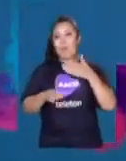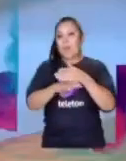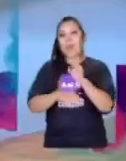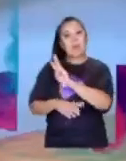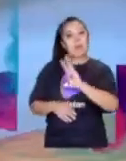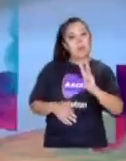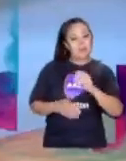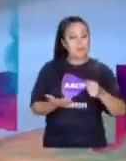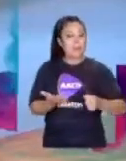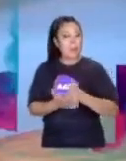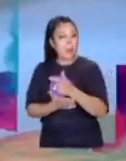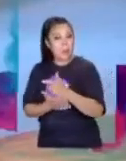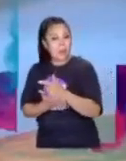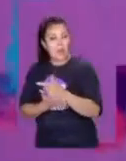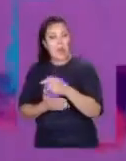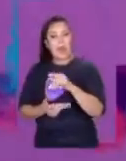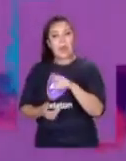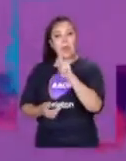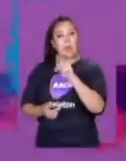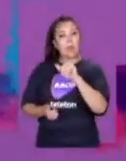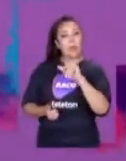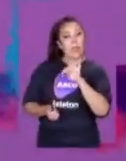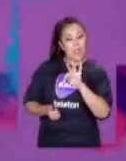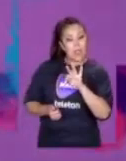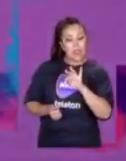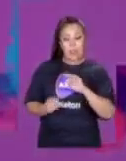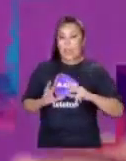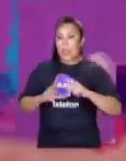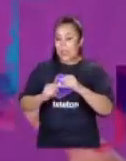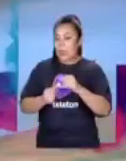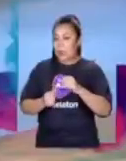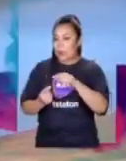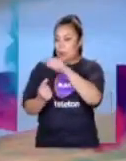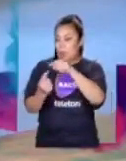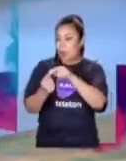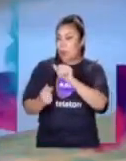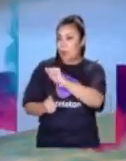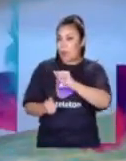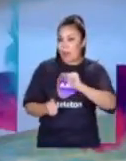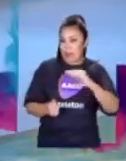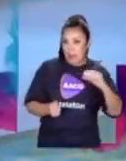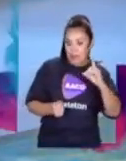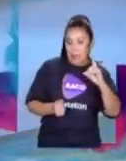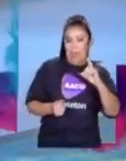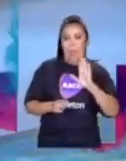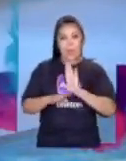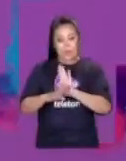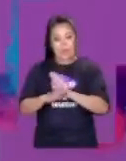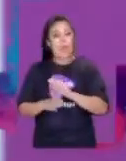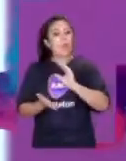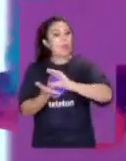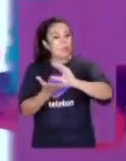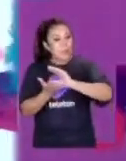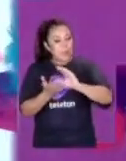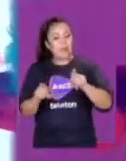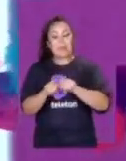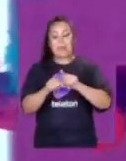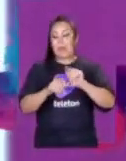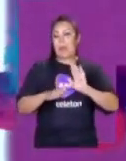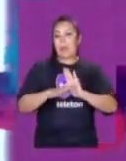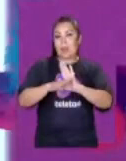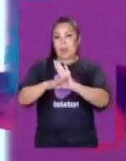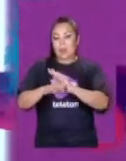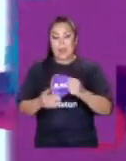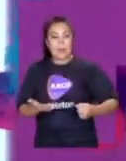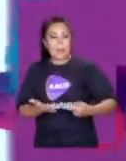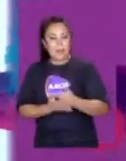site, compraram o kit foi integralmente destinado para CD. Muito e os obrigado. Nossos patrocinadores nos ajudaram a subsidiar essa